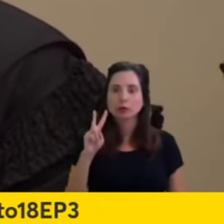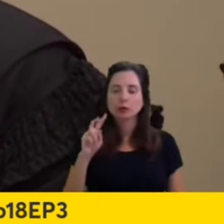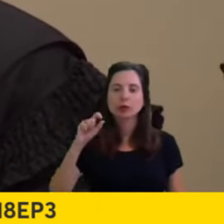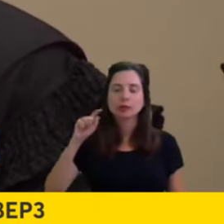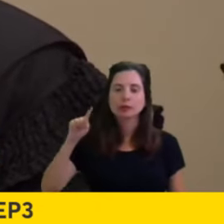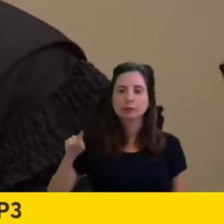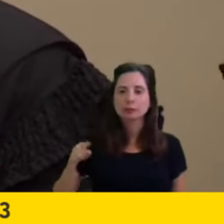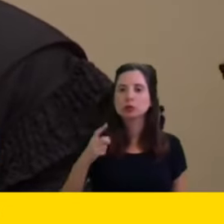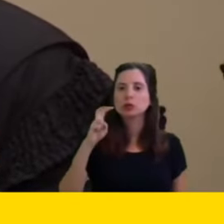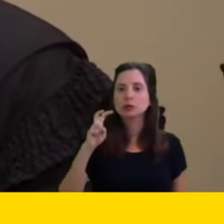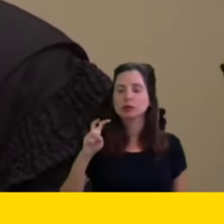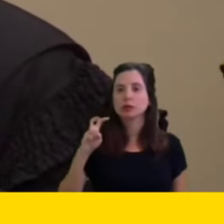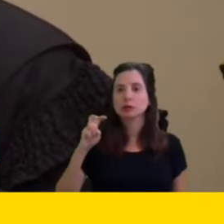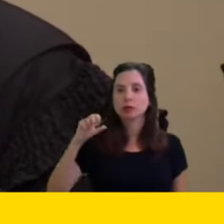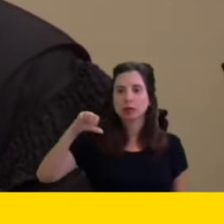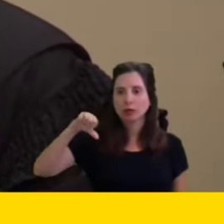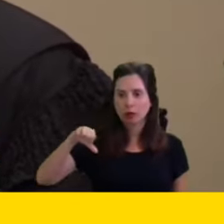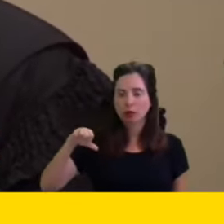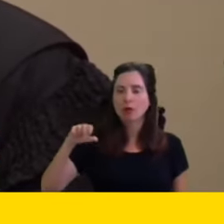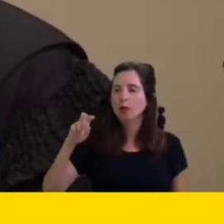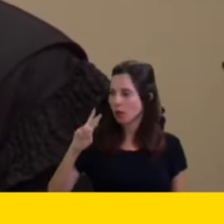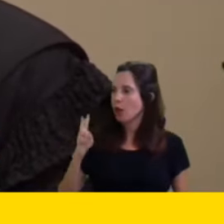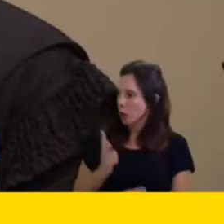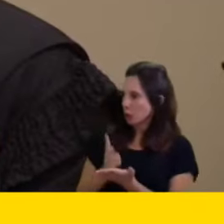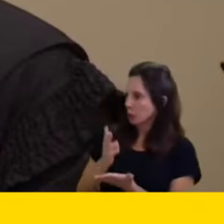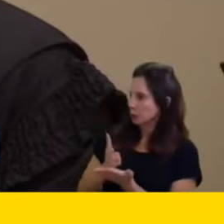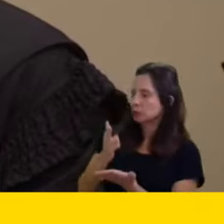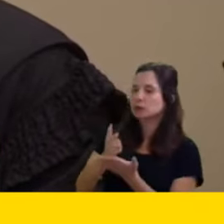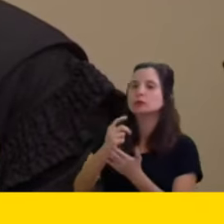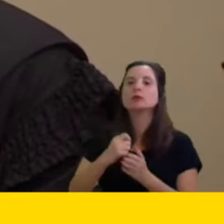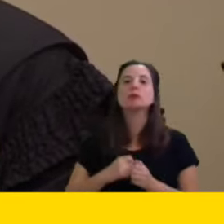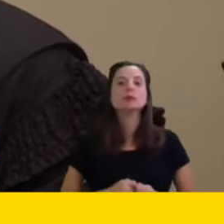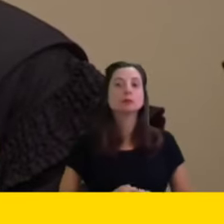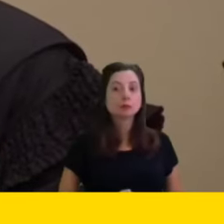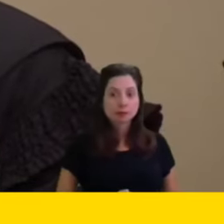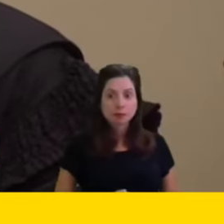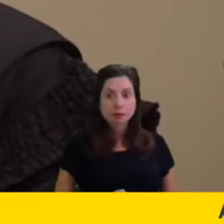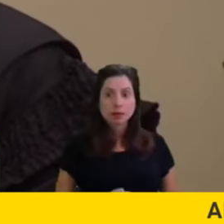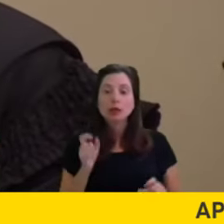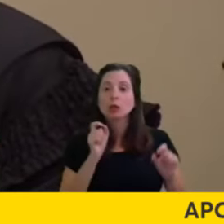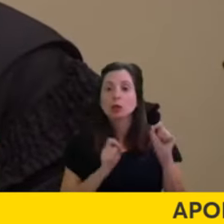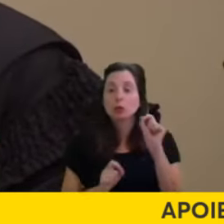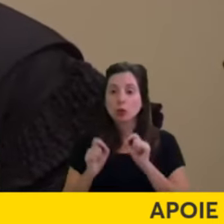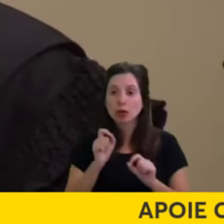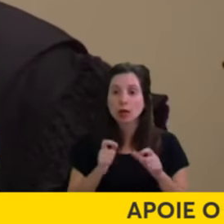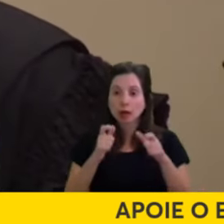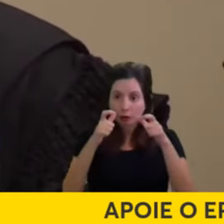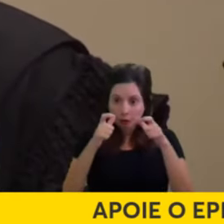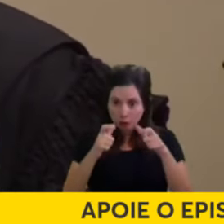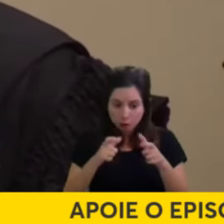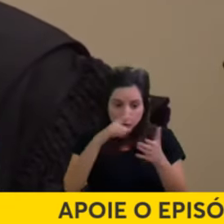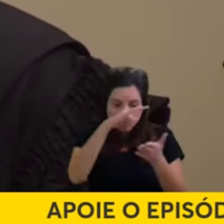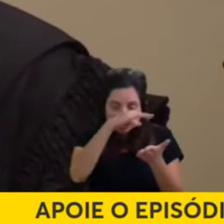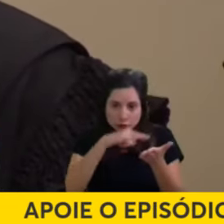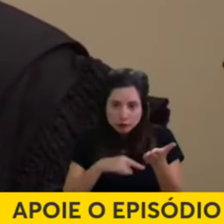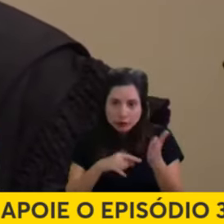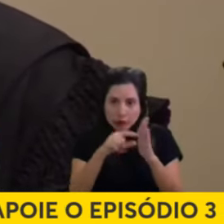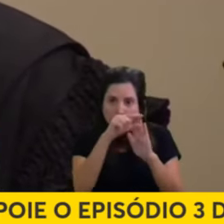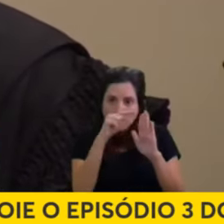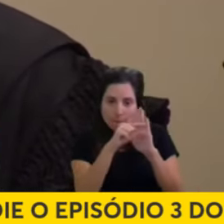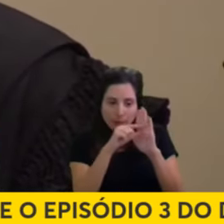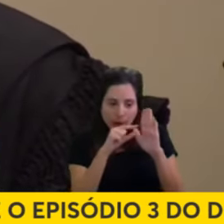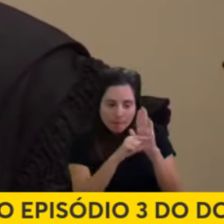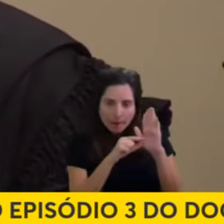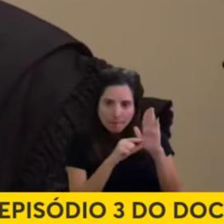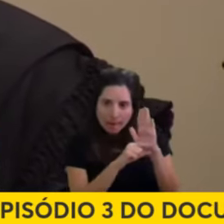59.000 aí eu prossigo não se apontam no entanto a localização de Tais contratos nos autos dessas duas ações